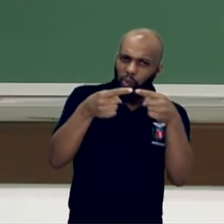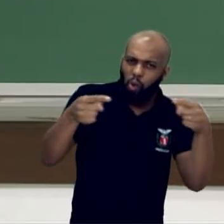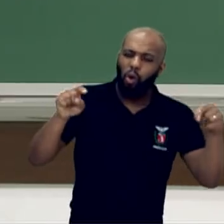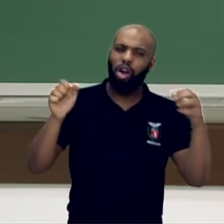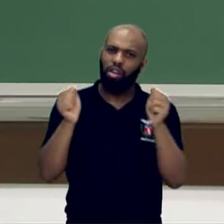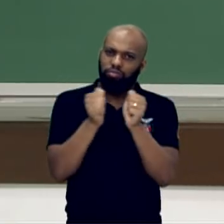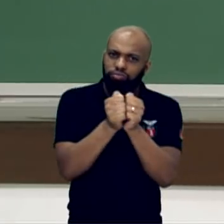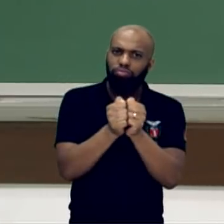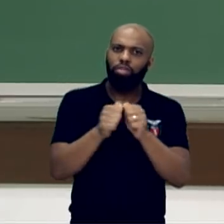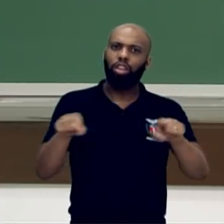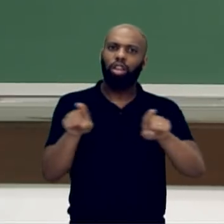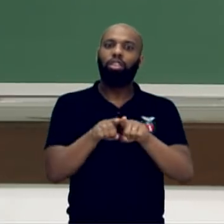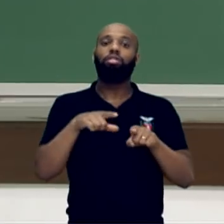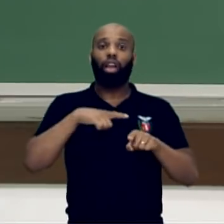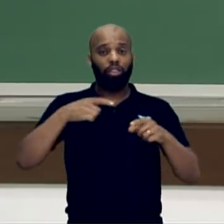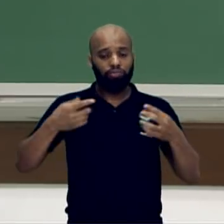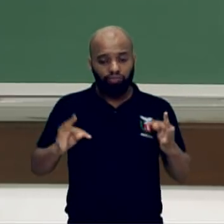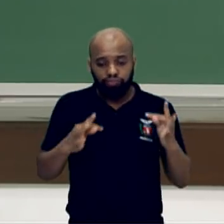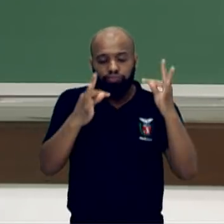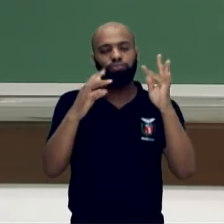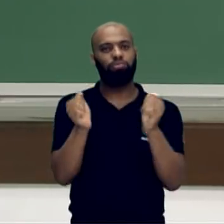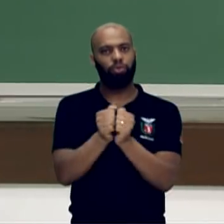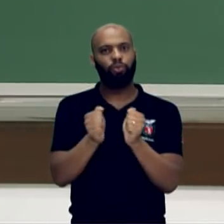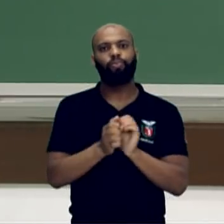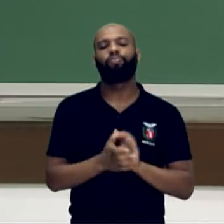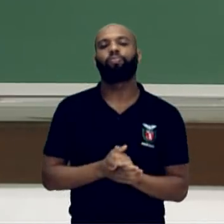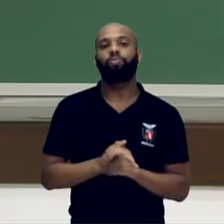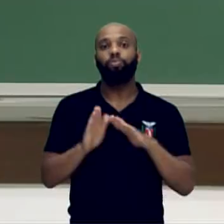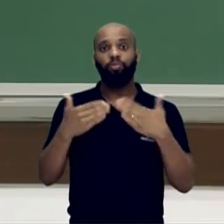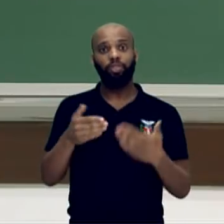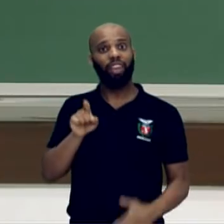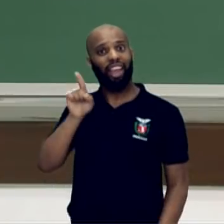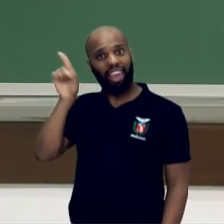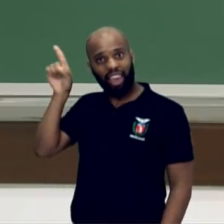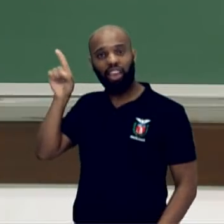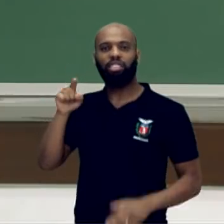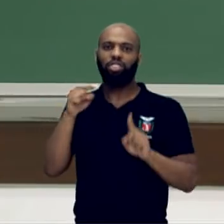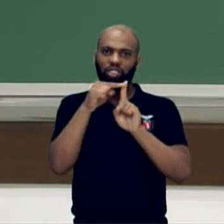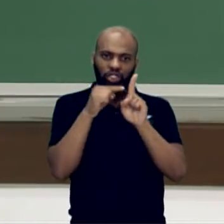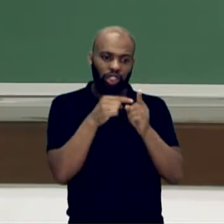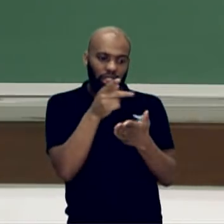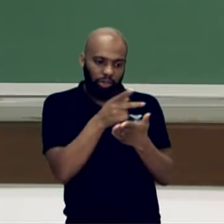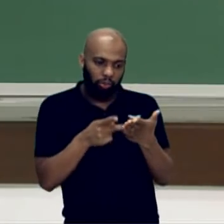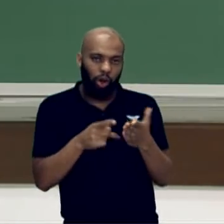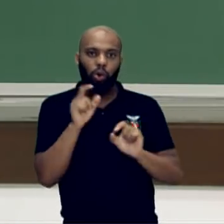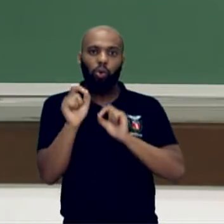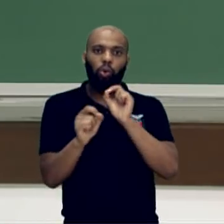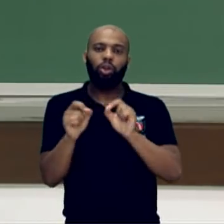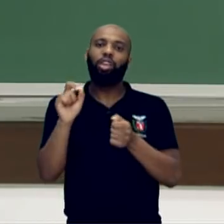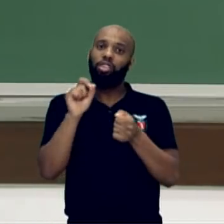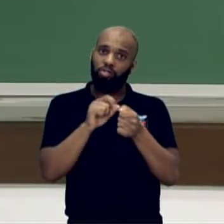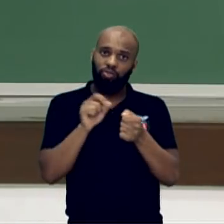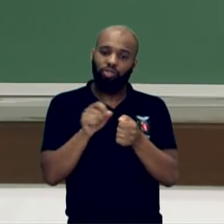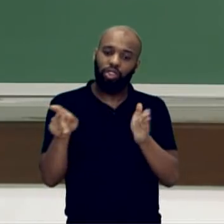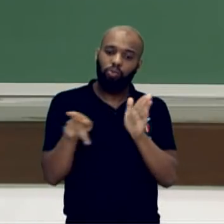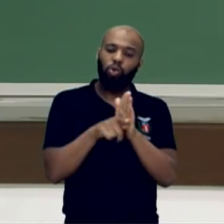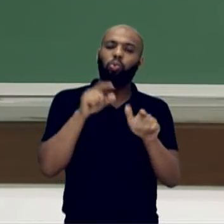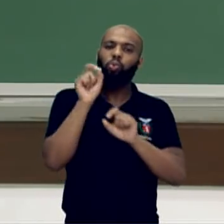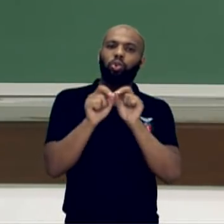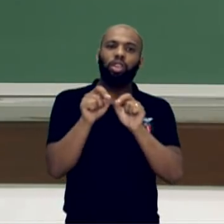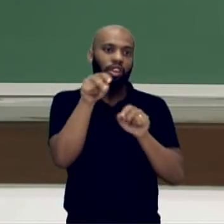música, ligados à tecnologia. Então, os cyberpoemas, eles são poemas feitos para